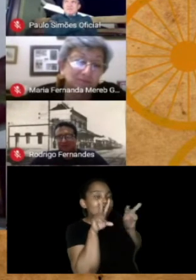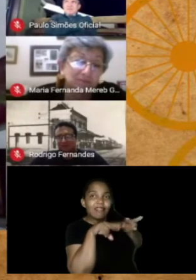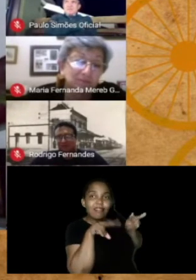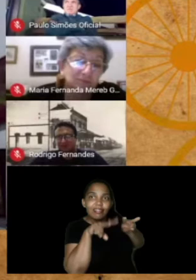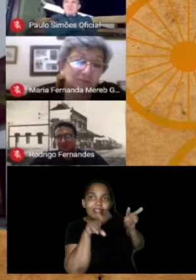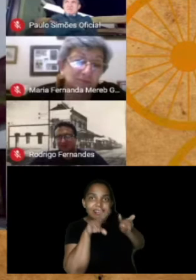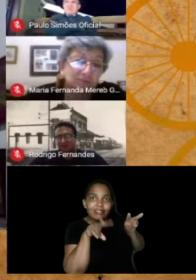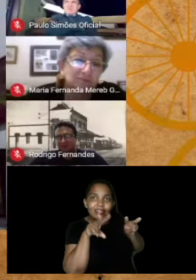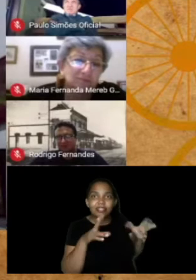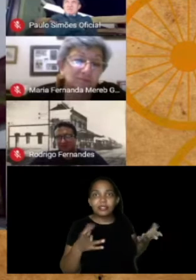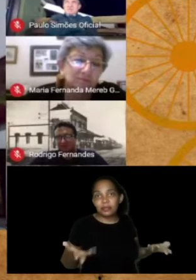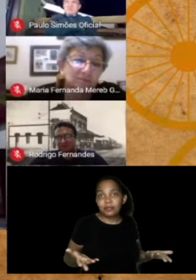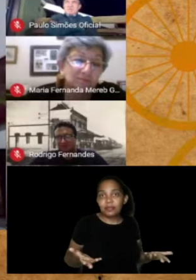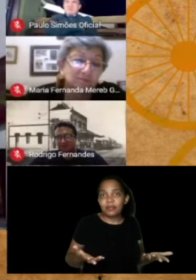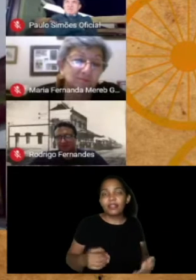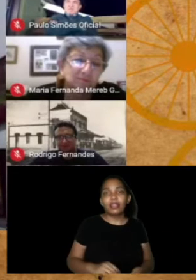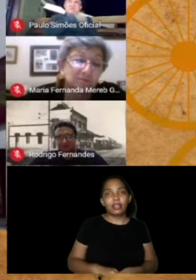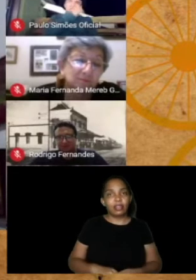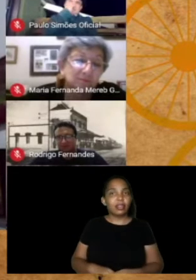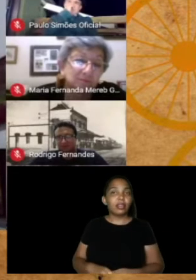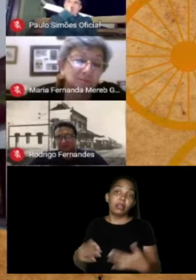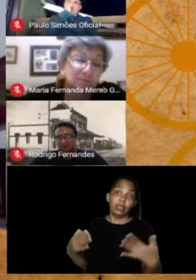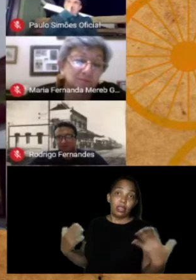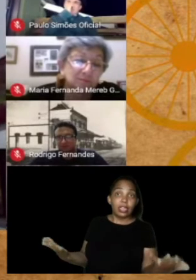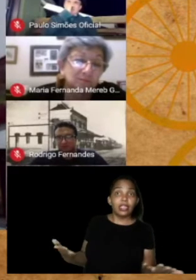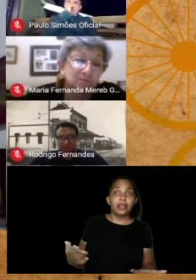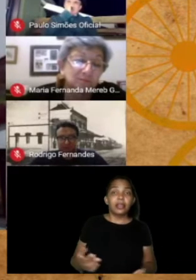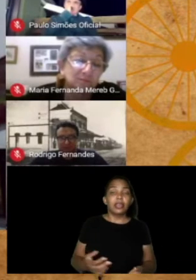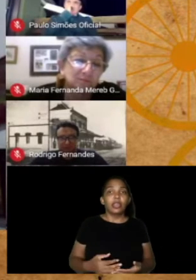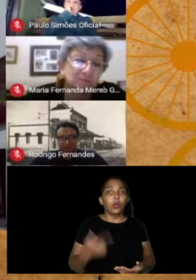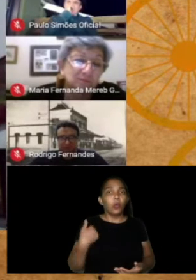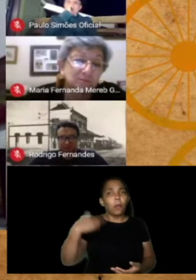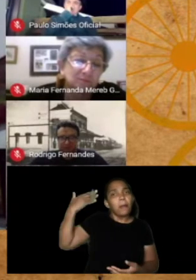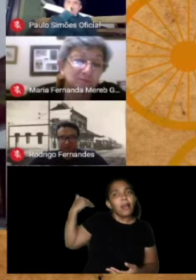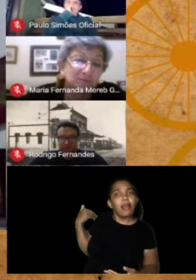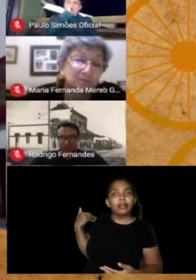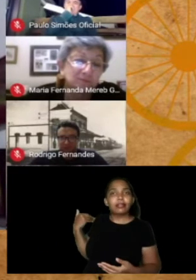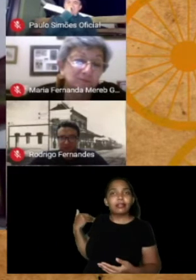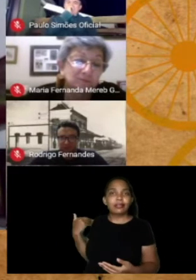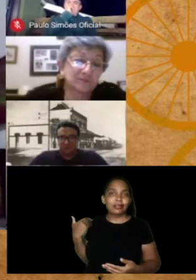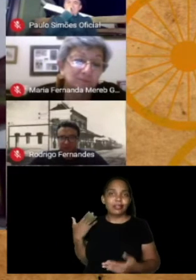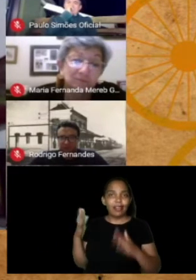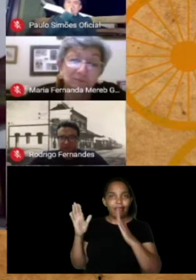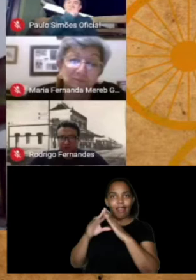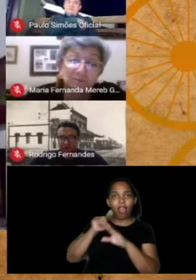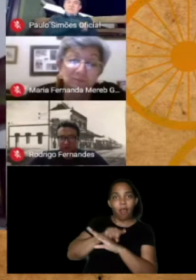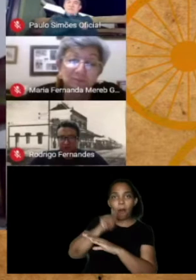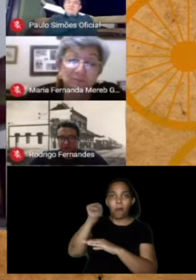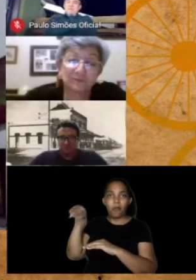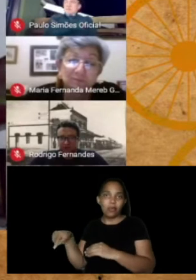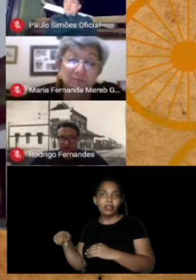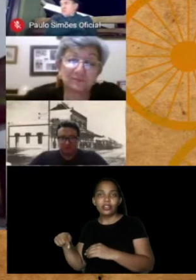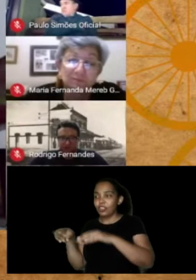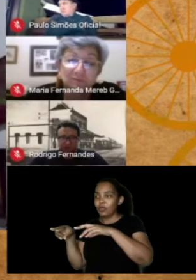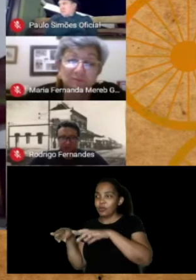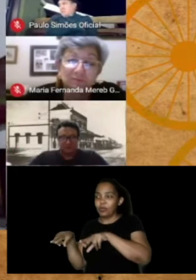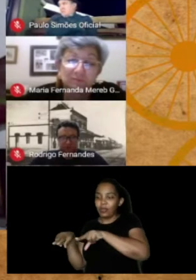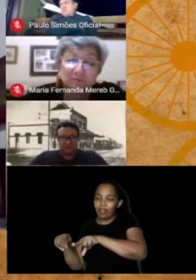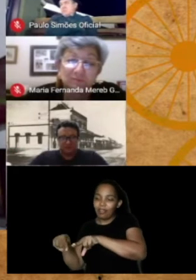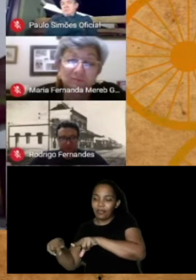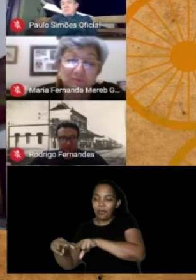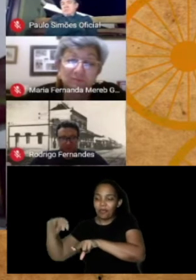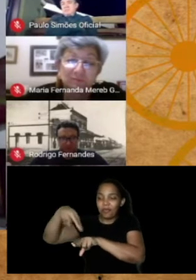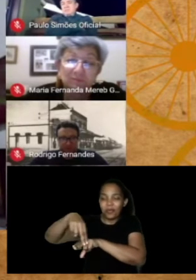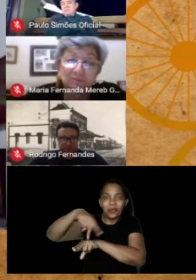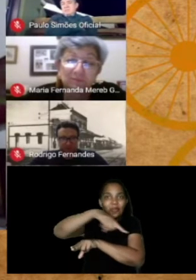passa por baixo e vinha para a estação. Como eu morava do outro lado, a gente pulava o trilho para vir para a estação. E um